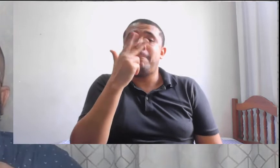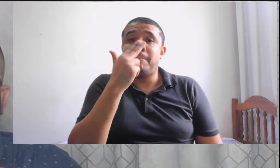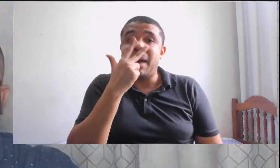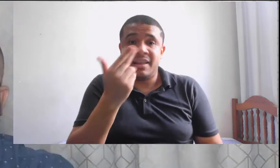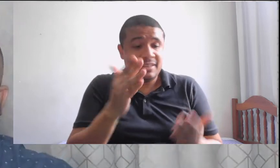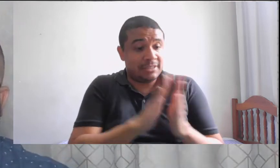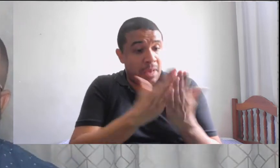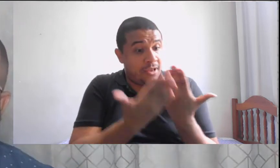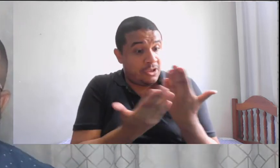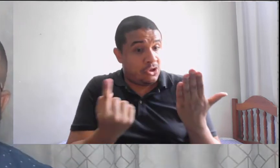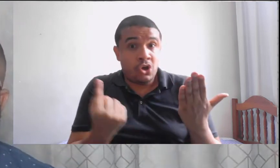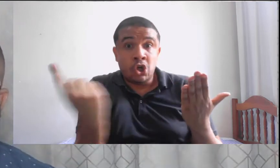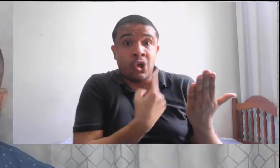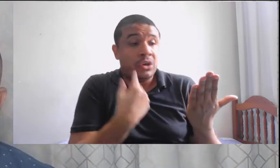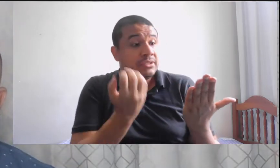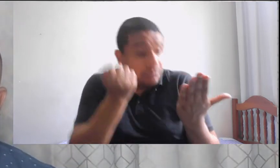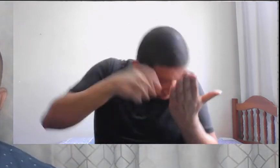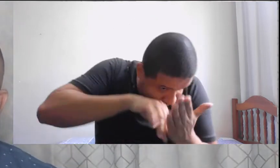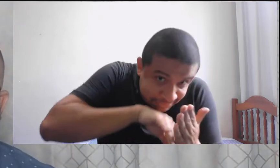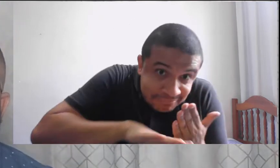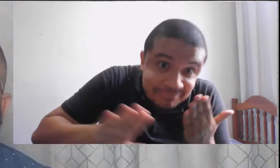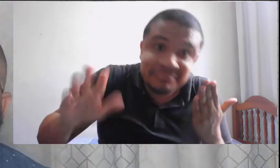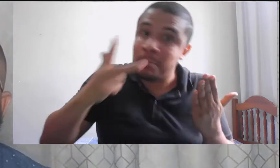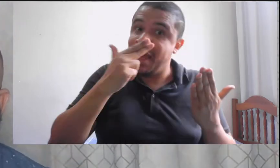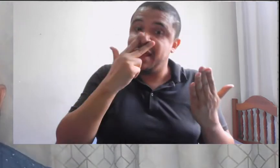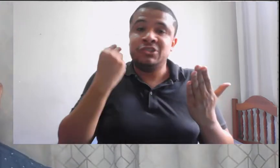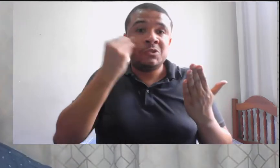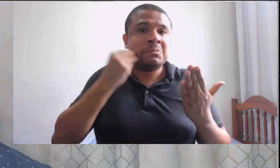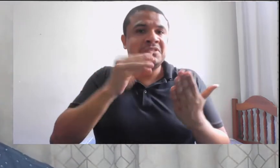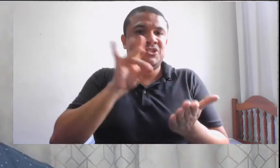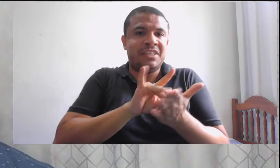da história. Que coisa gloriosa.